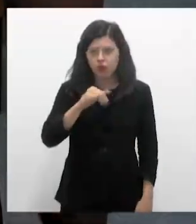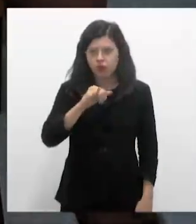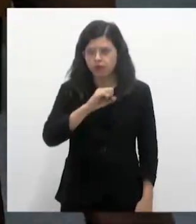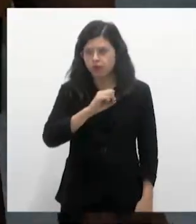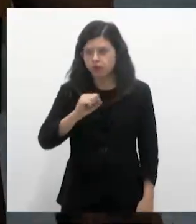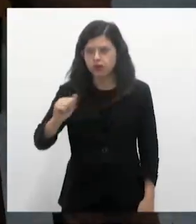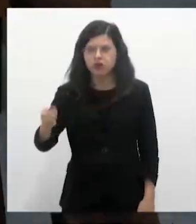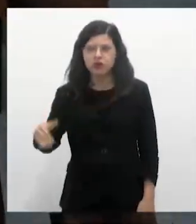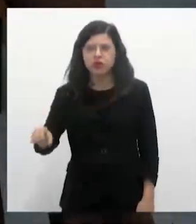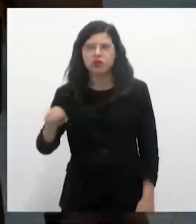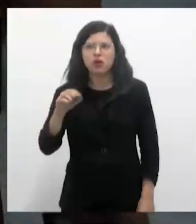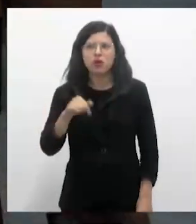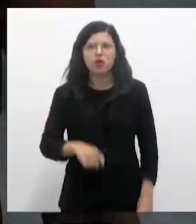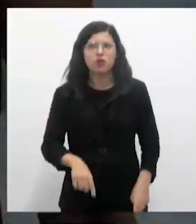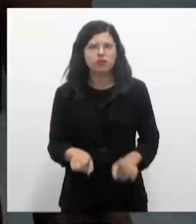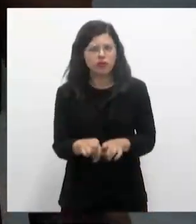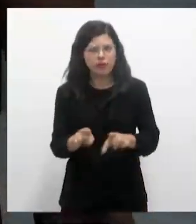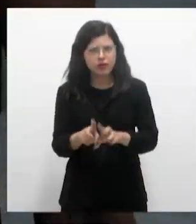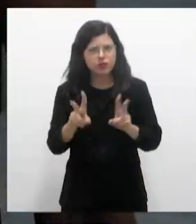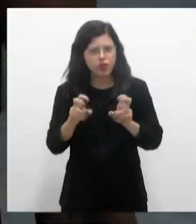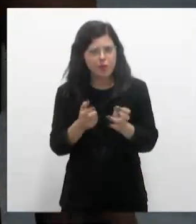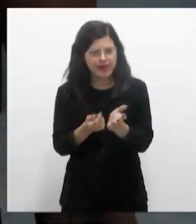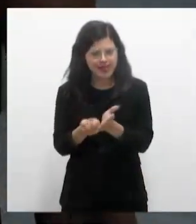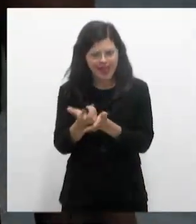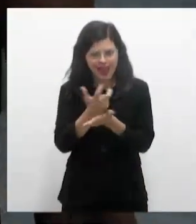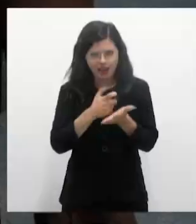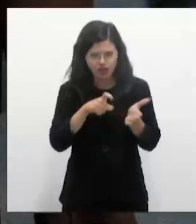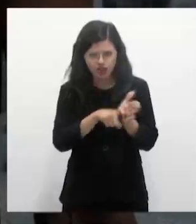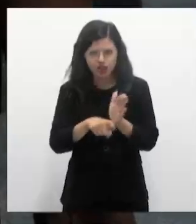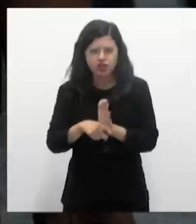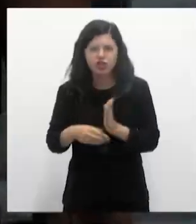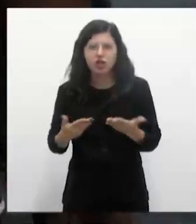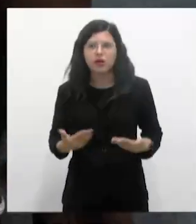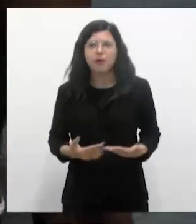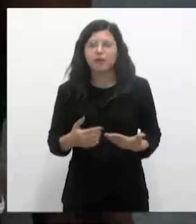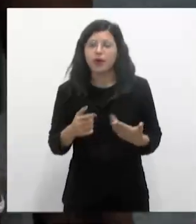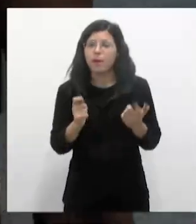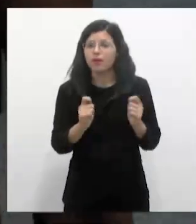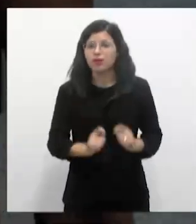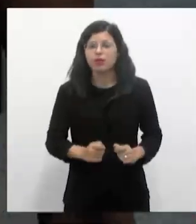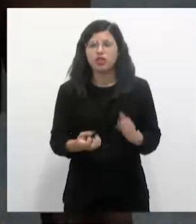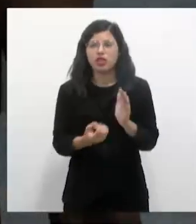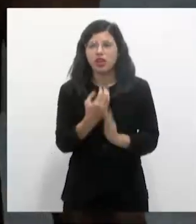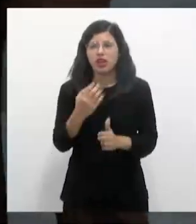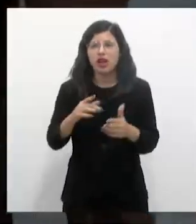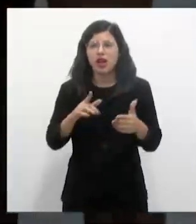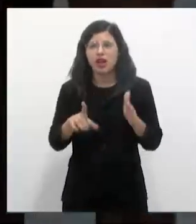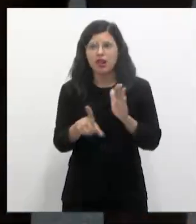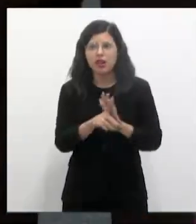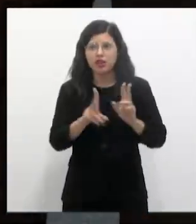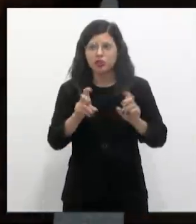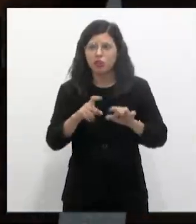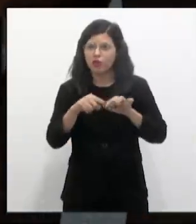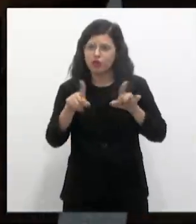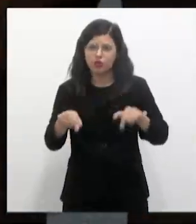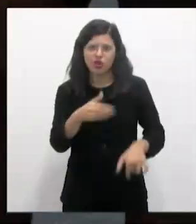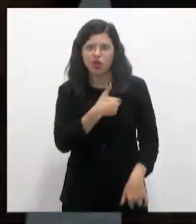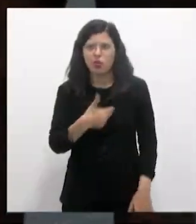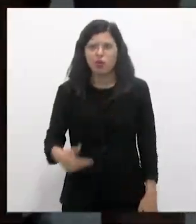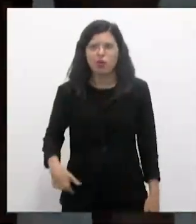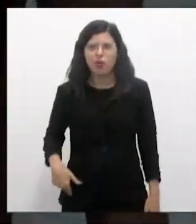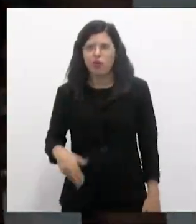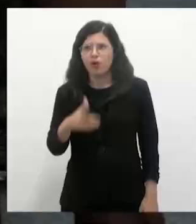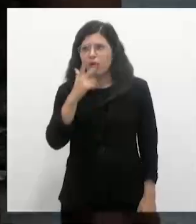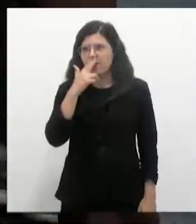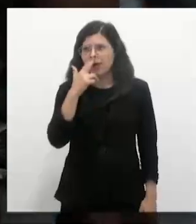e emoluentes estaduais, inclusive na possibilidade da gente legislar na questão dos servidores públicos, ou seja, é mandar a gente